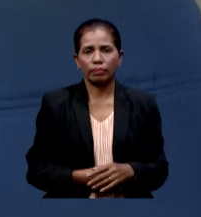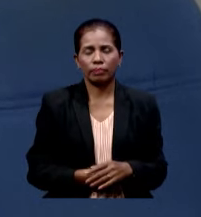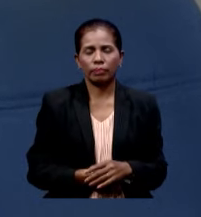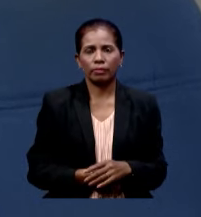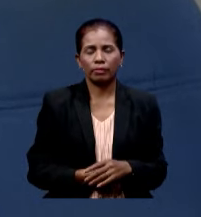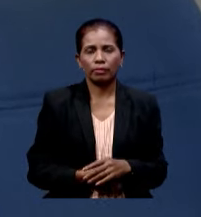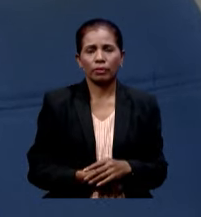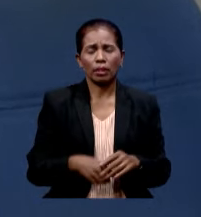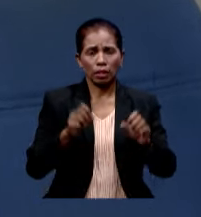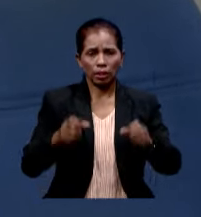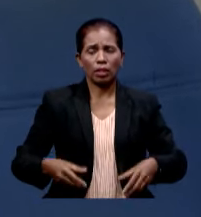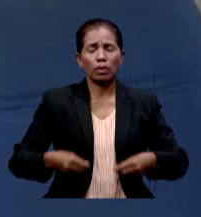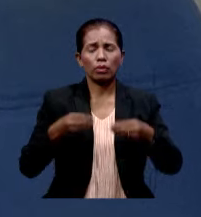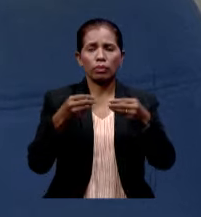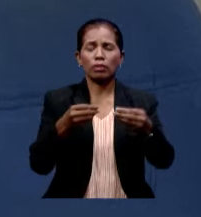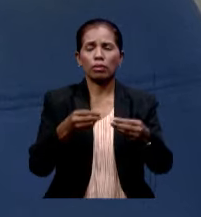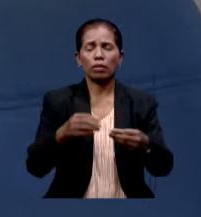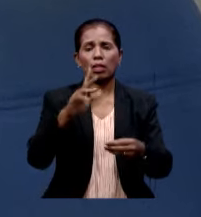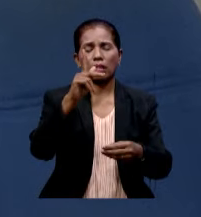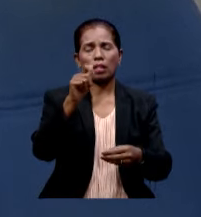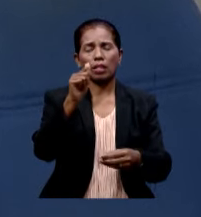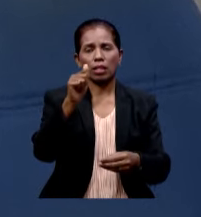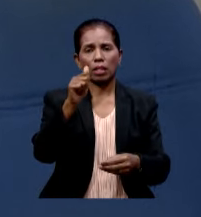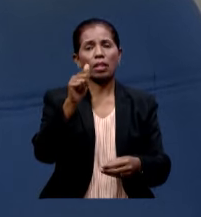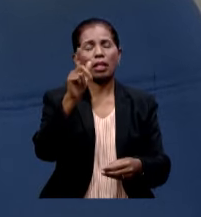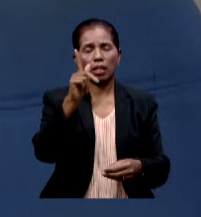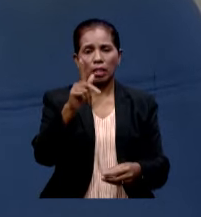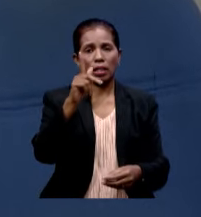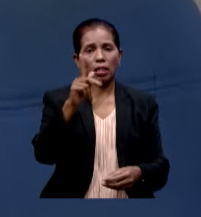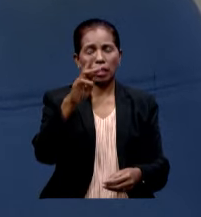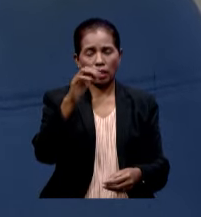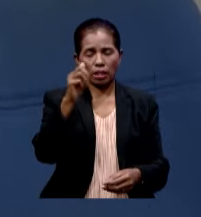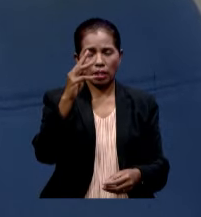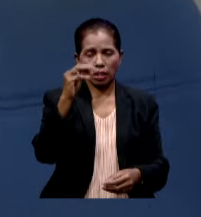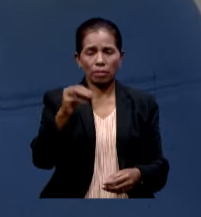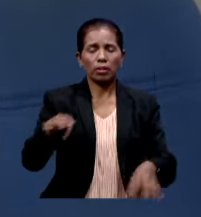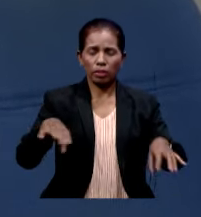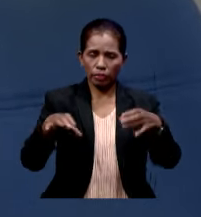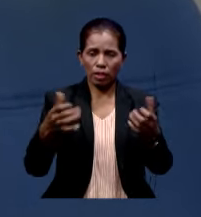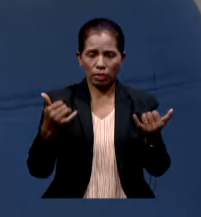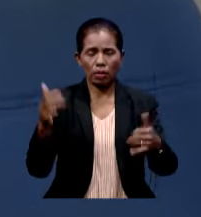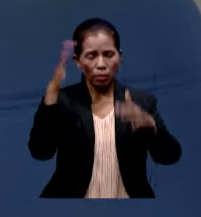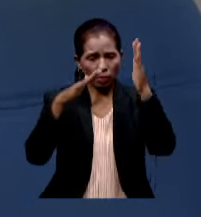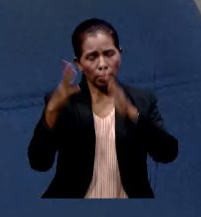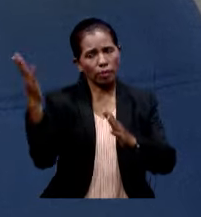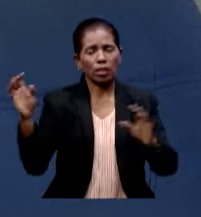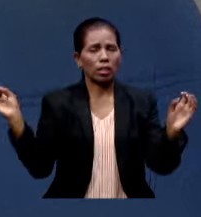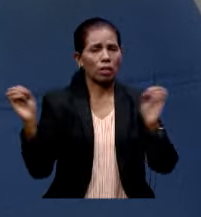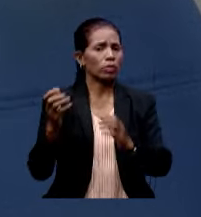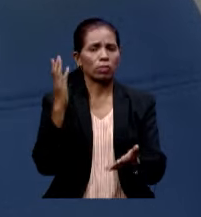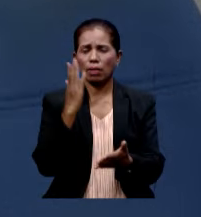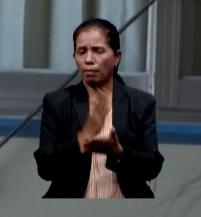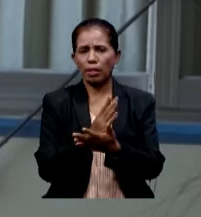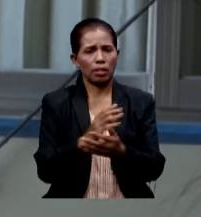E irene tem que esforço de cram nem serviço, mas irene tem que ir outro. Agora, acontecimento nem ba. La osa tu suspende